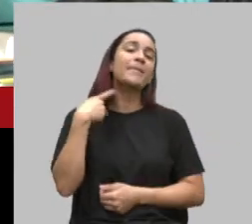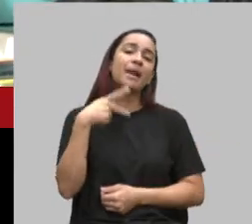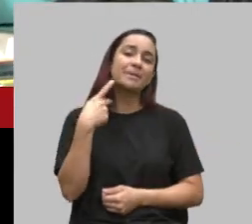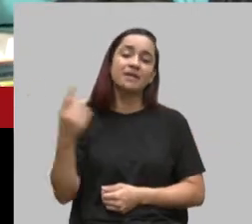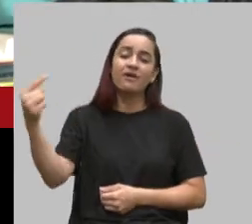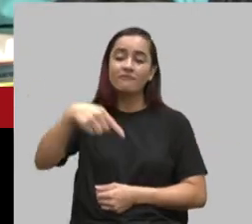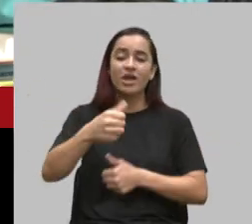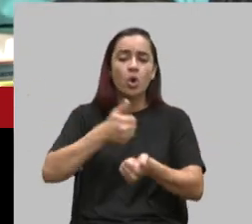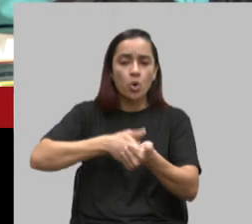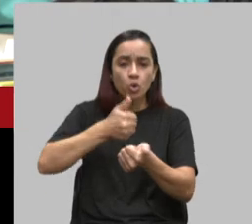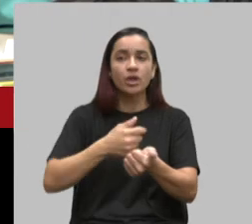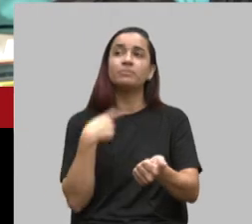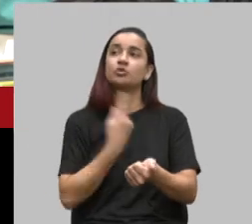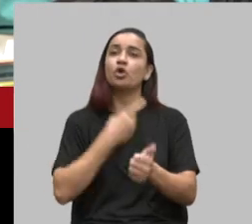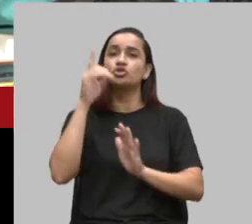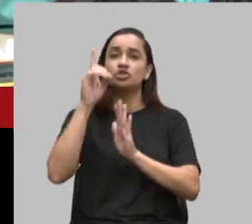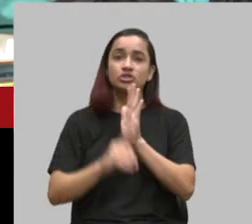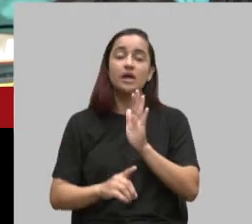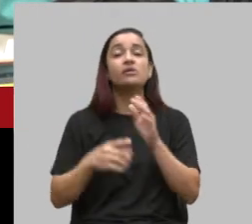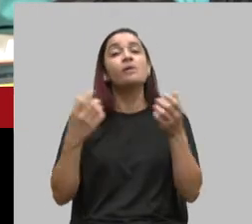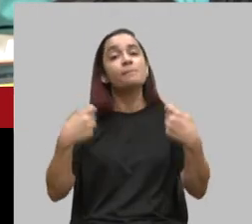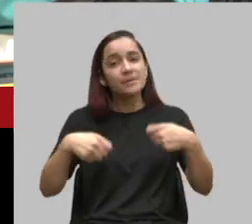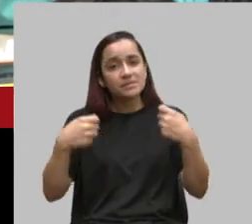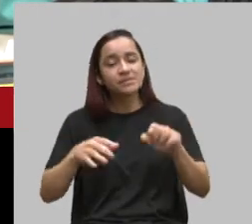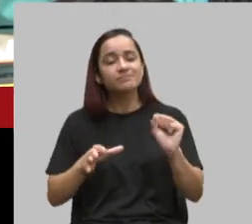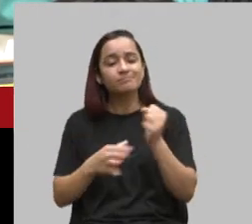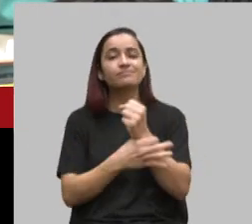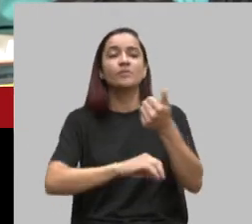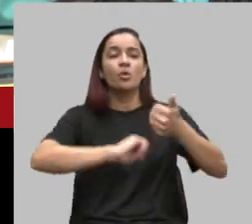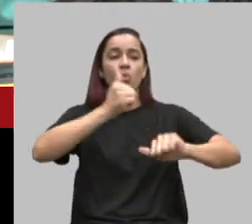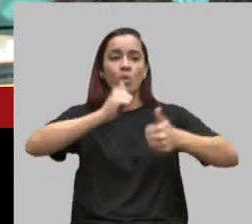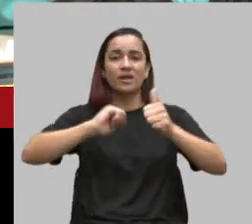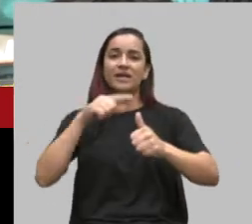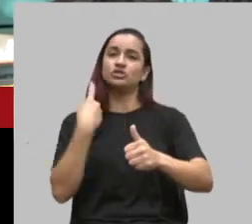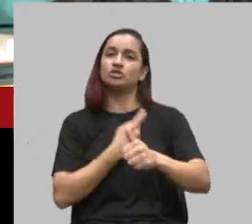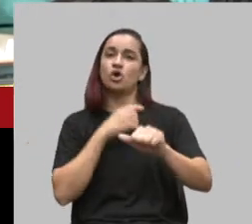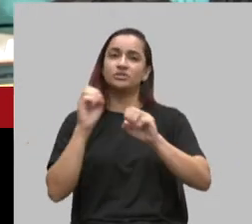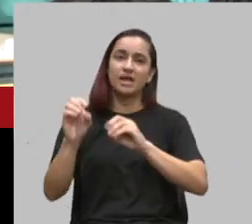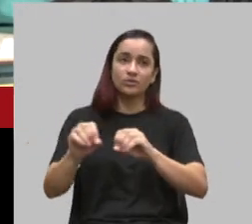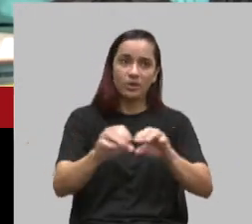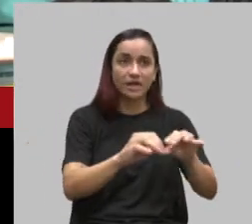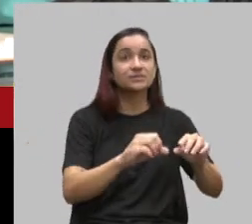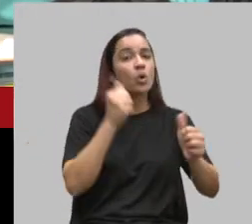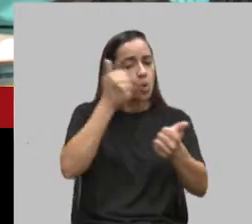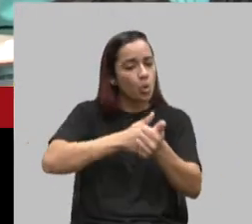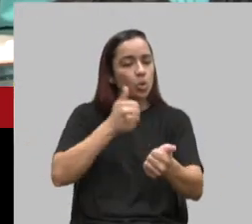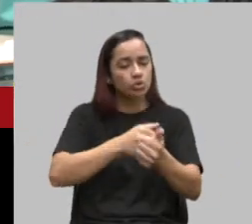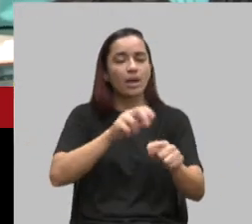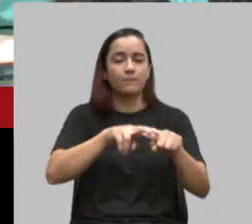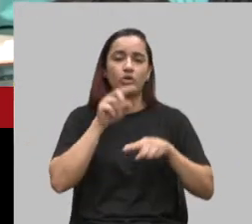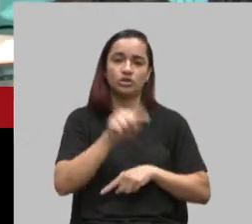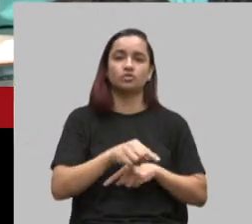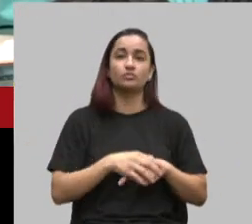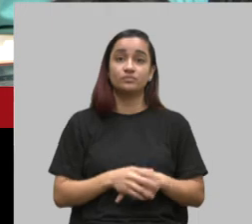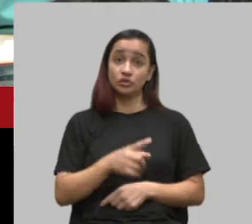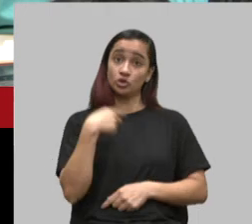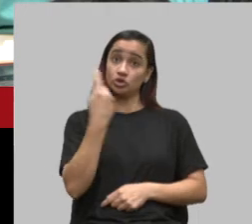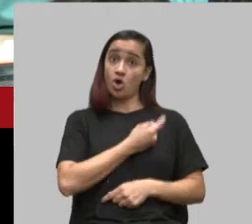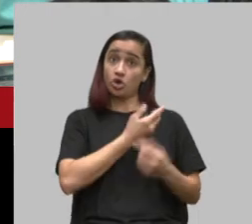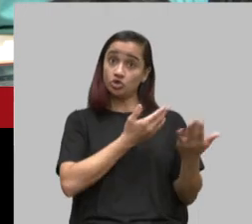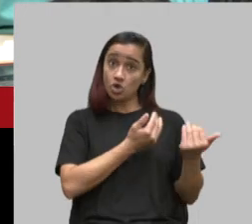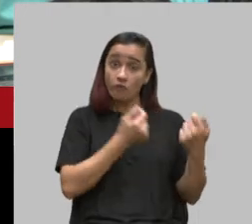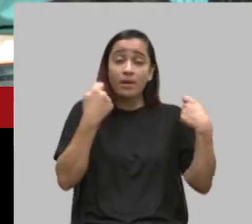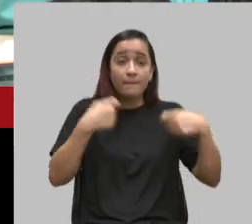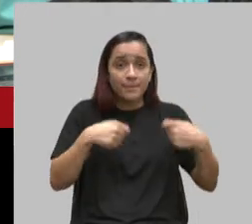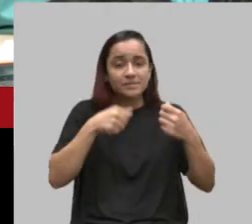direitos que devemos garantir a qualidade da nossa educação devemos devemos lutar por isso nós como jovens Devemos lutar pela